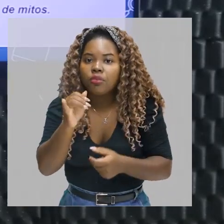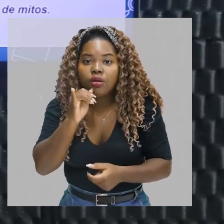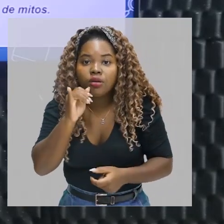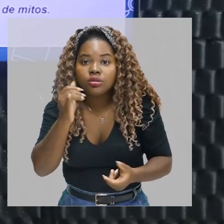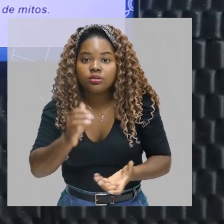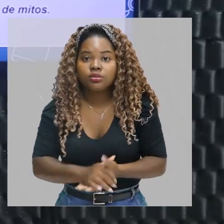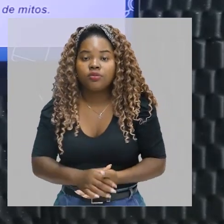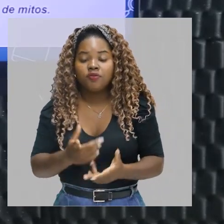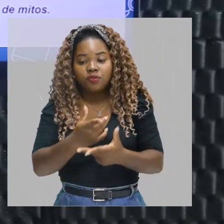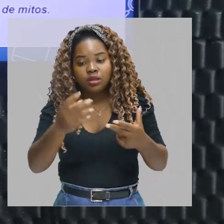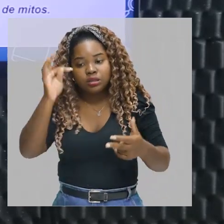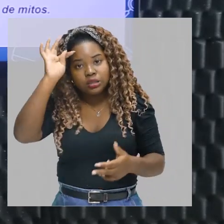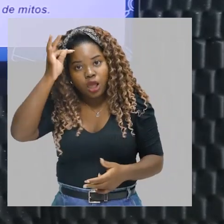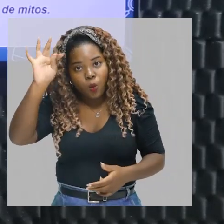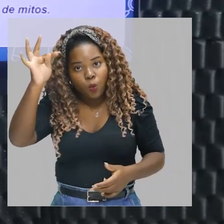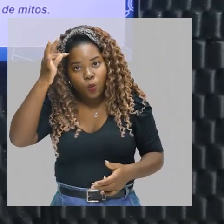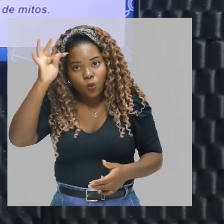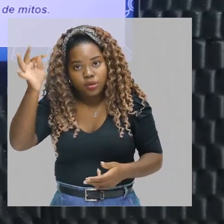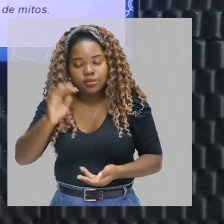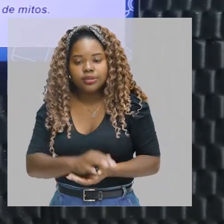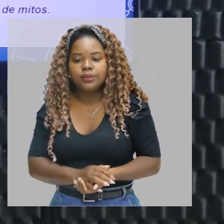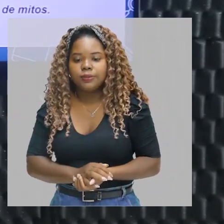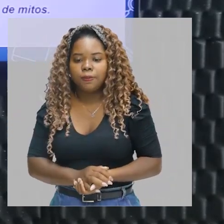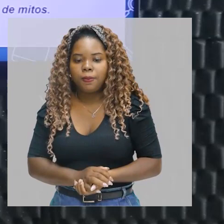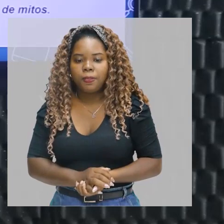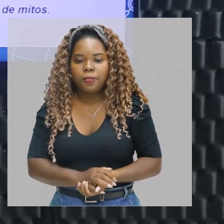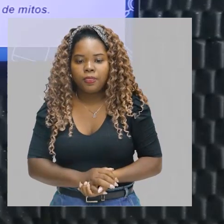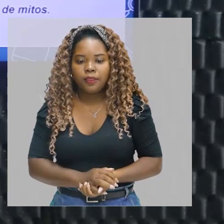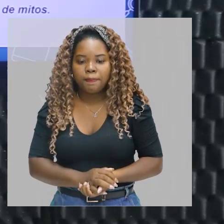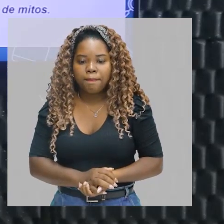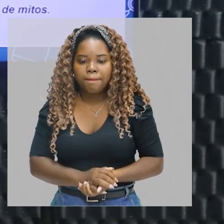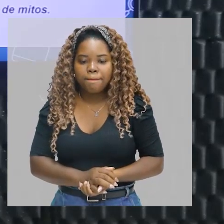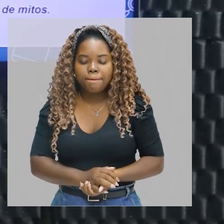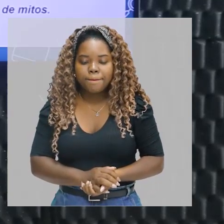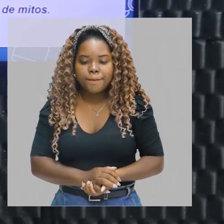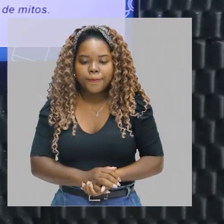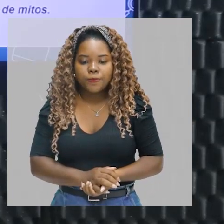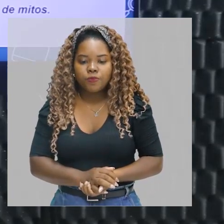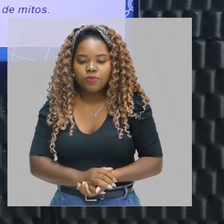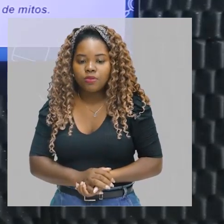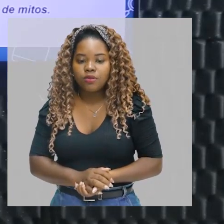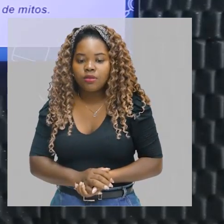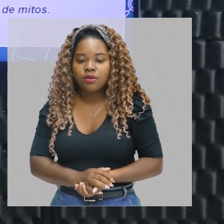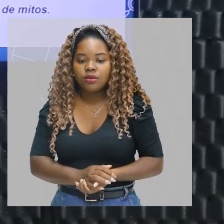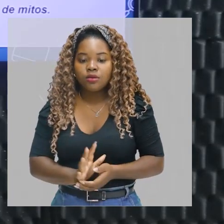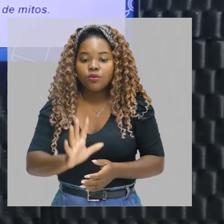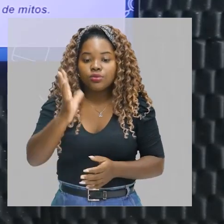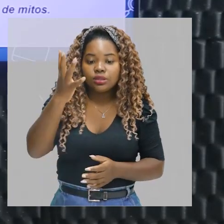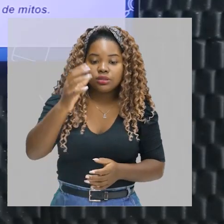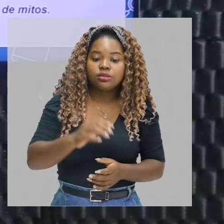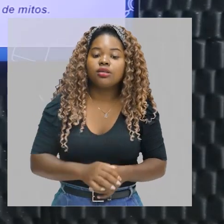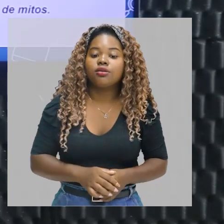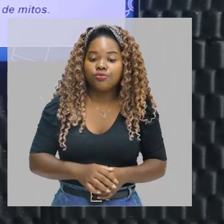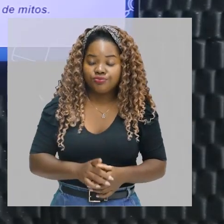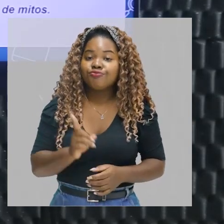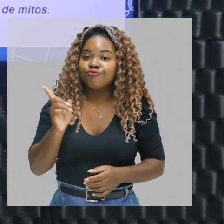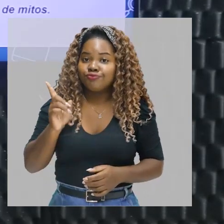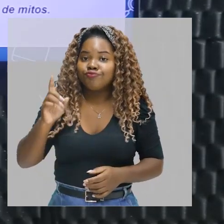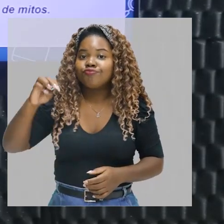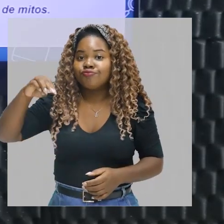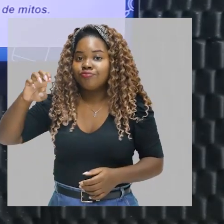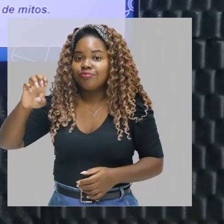Muitas das teorias que foram resgatadas há pouco tempo, certo, vieram de mesopotâmicos, vieram